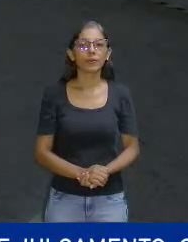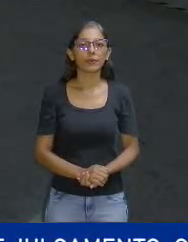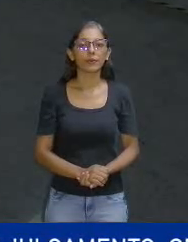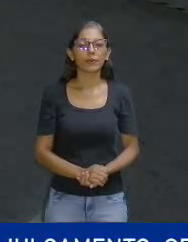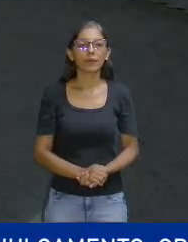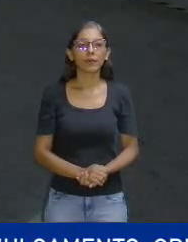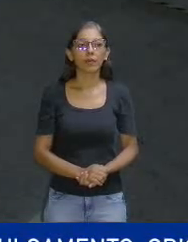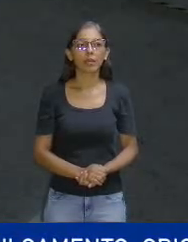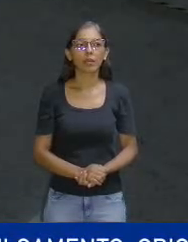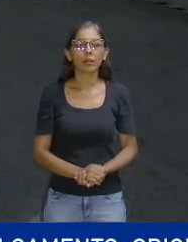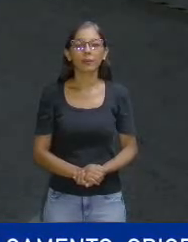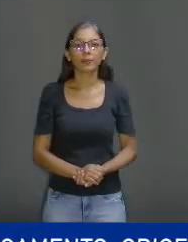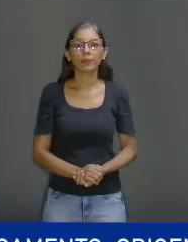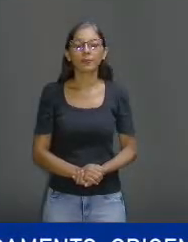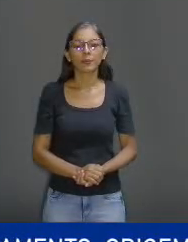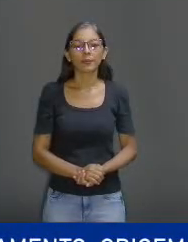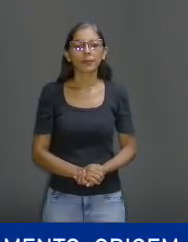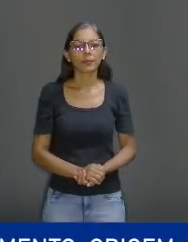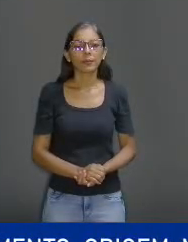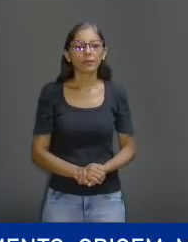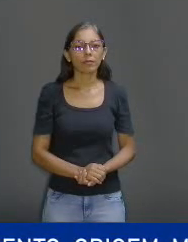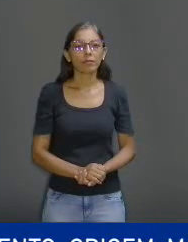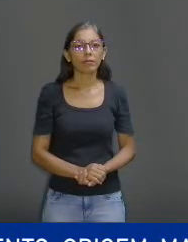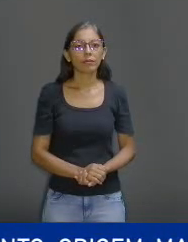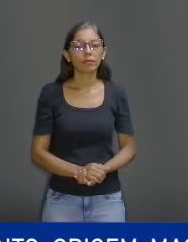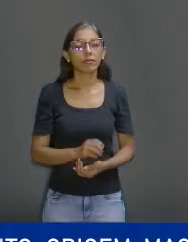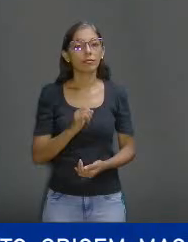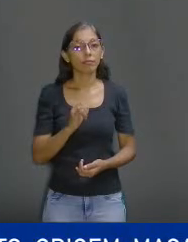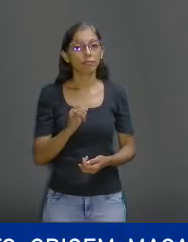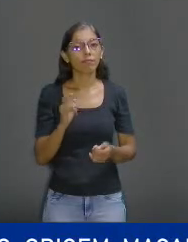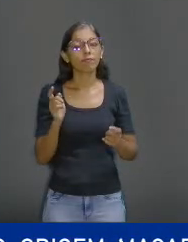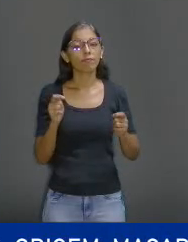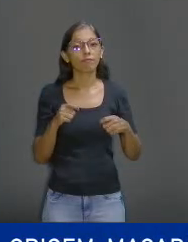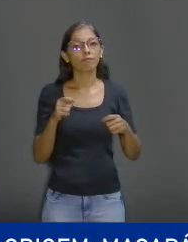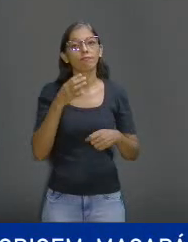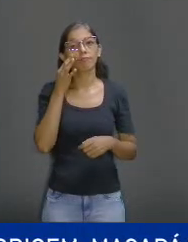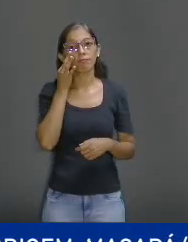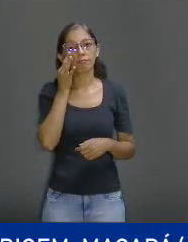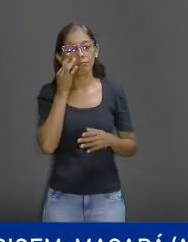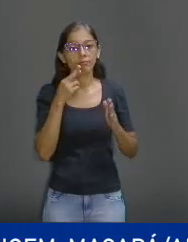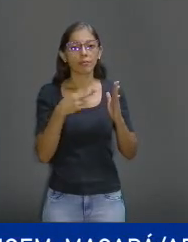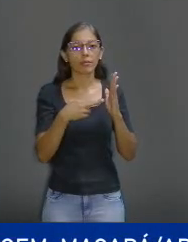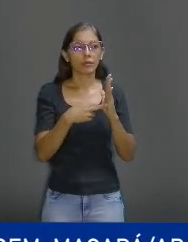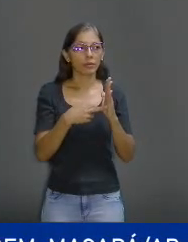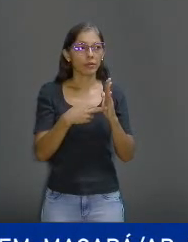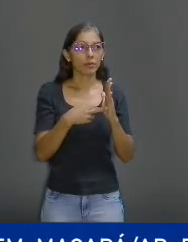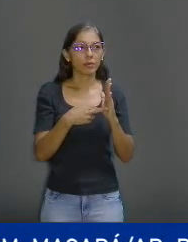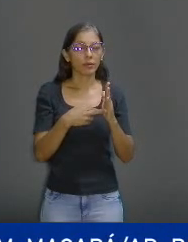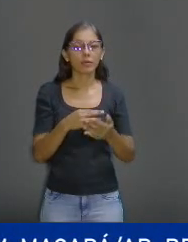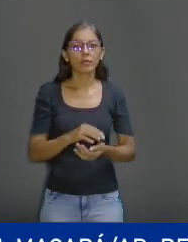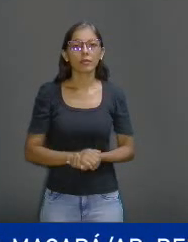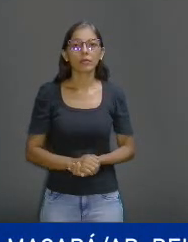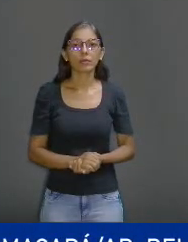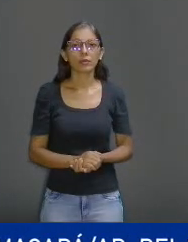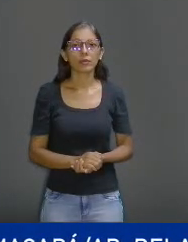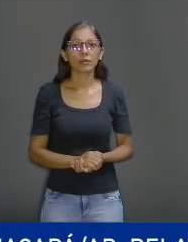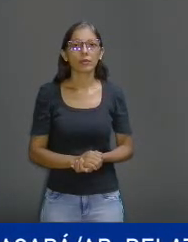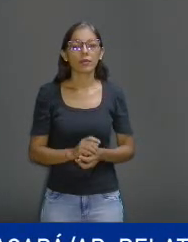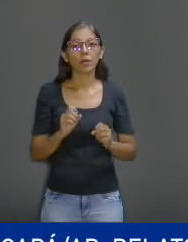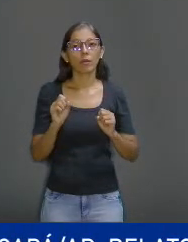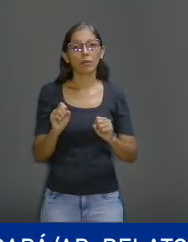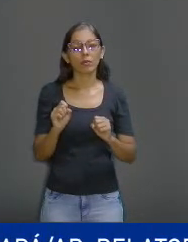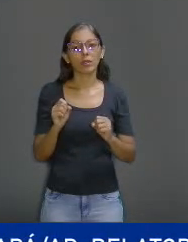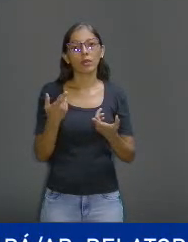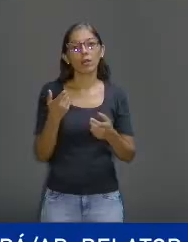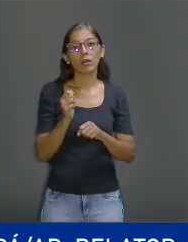Se nós tivermos alguém presencial, que seja o relator, enquanto nós aguardamos, Na nós tela, podemos